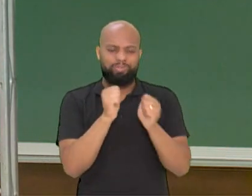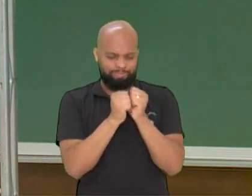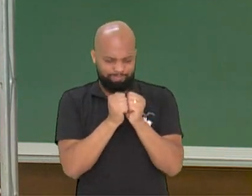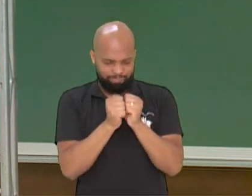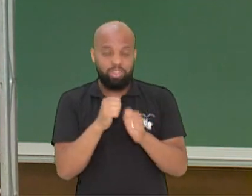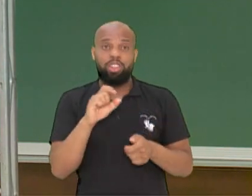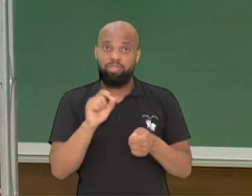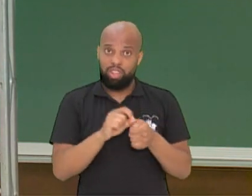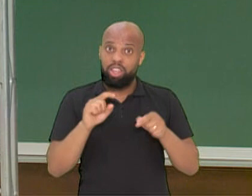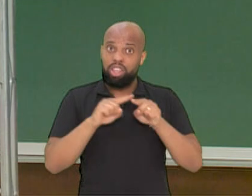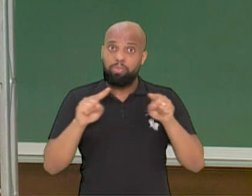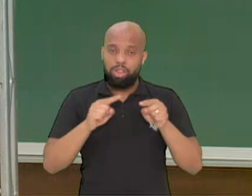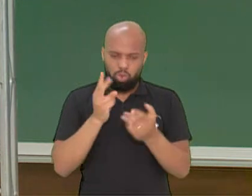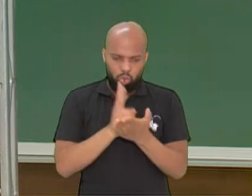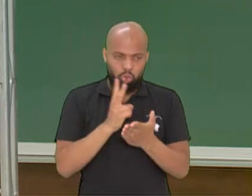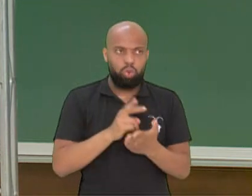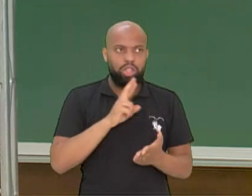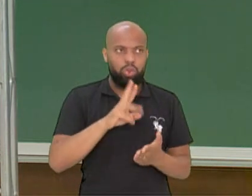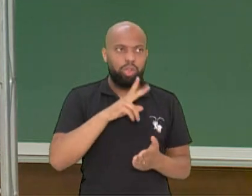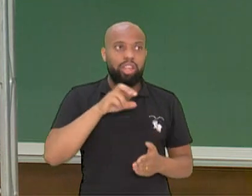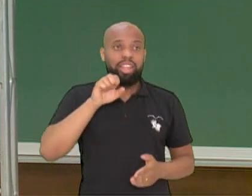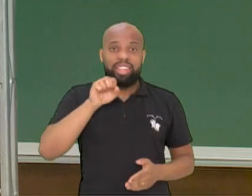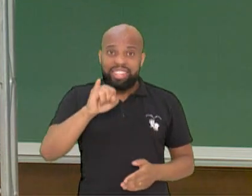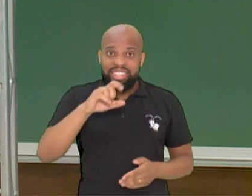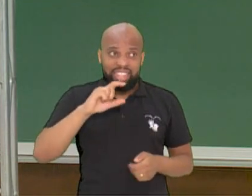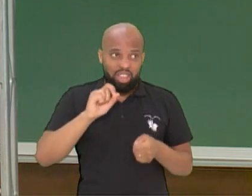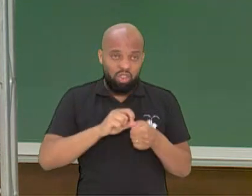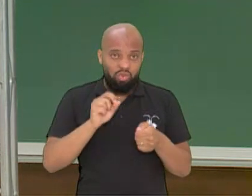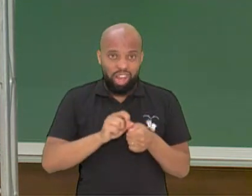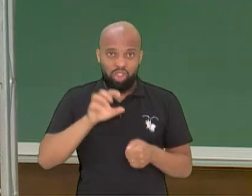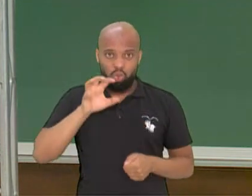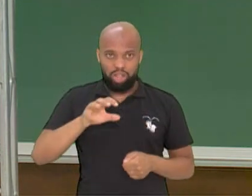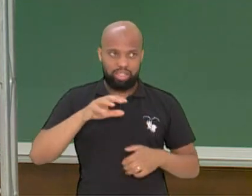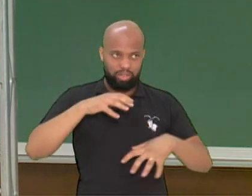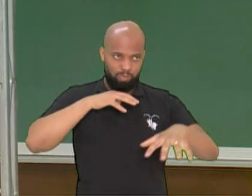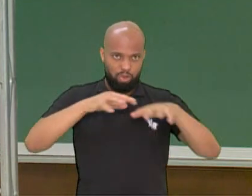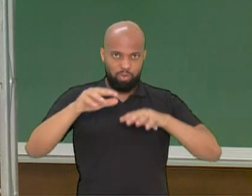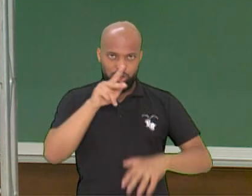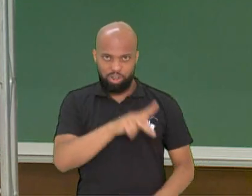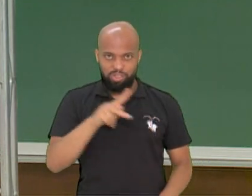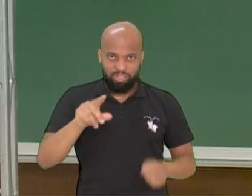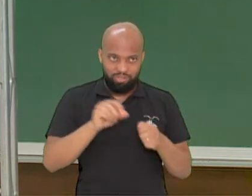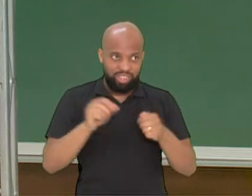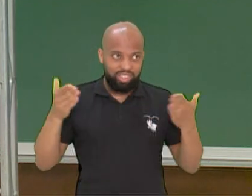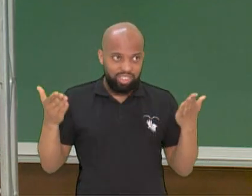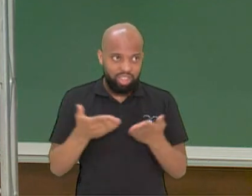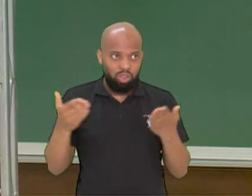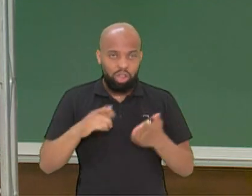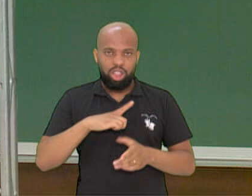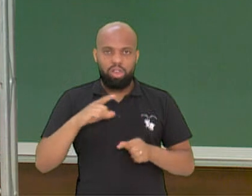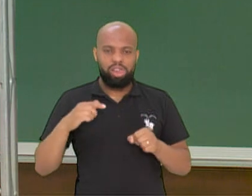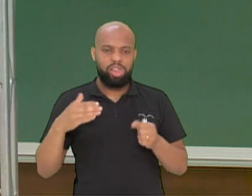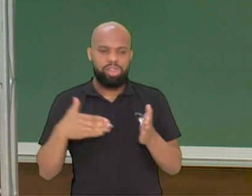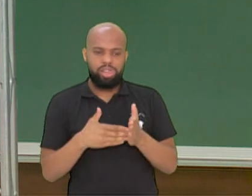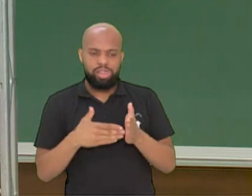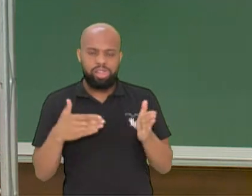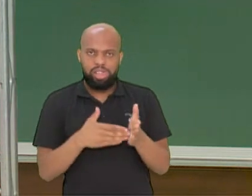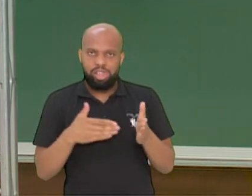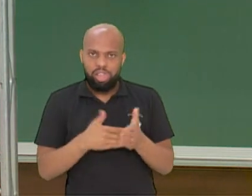conservativa. Quando eu movo aqui, tá? Eu vou sentir a resistência das bobinas. As bobinas vão criar um campo magnético